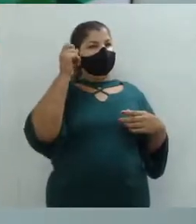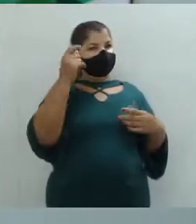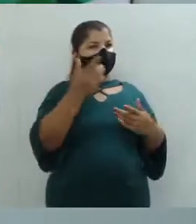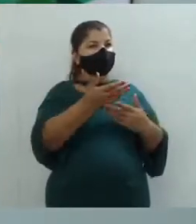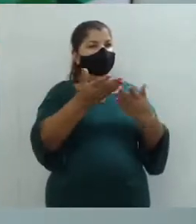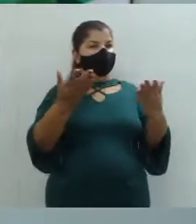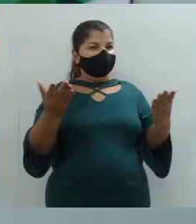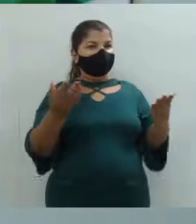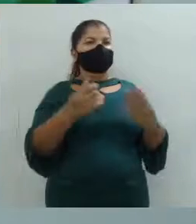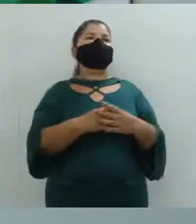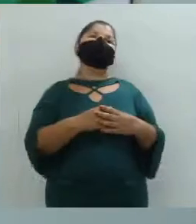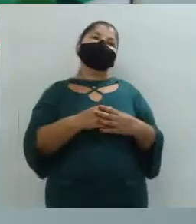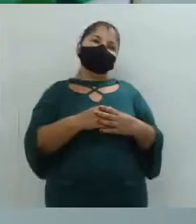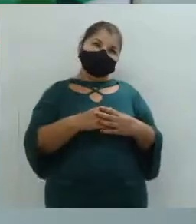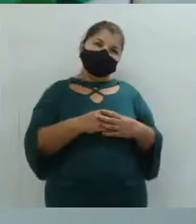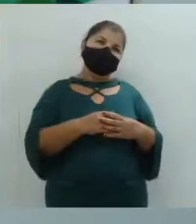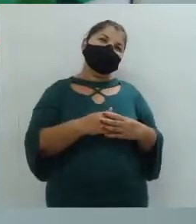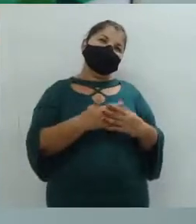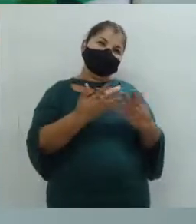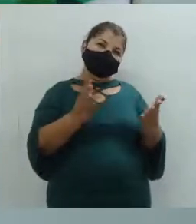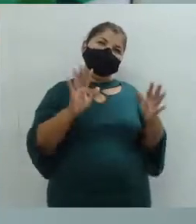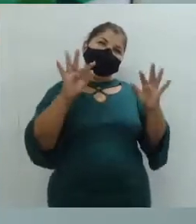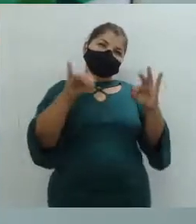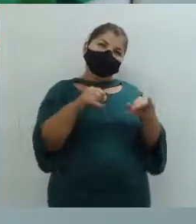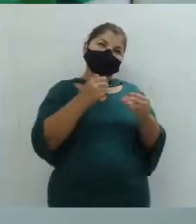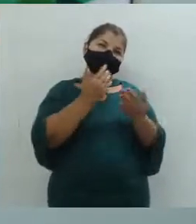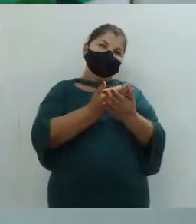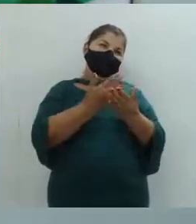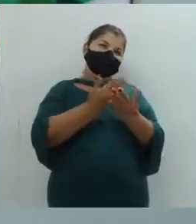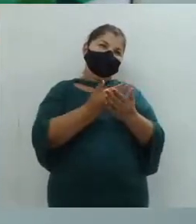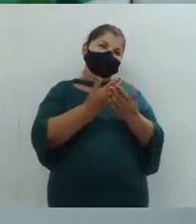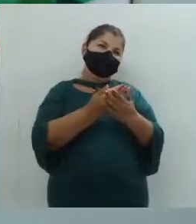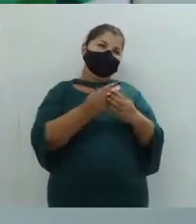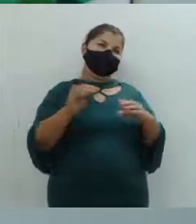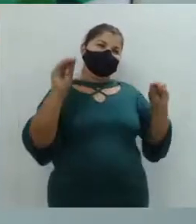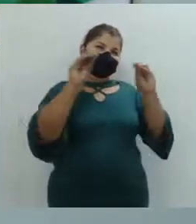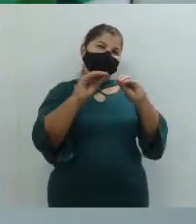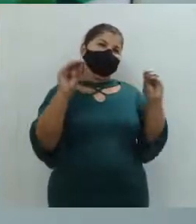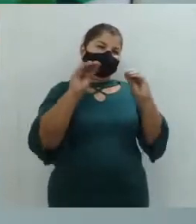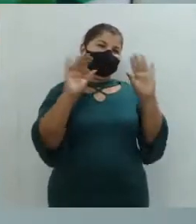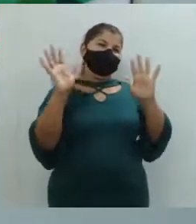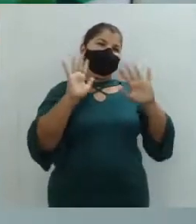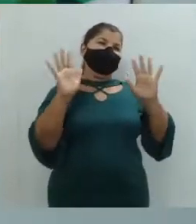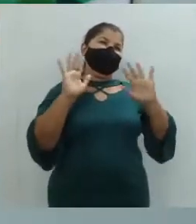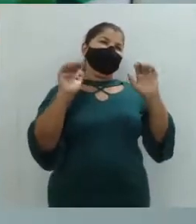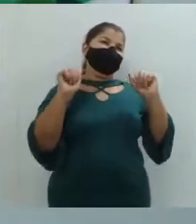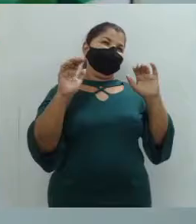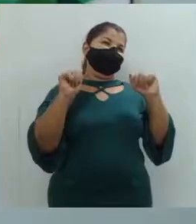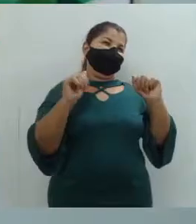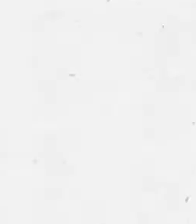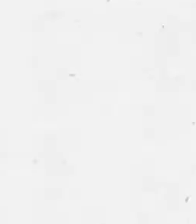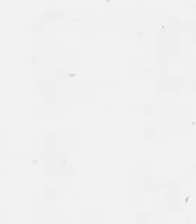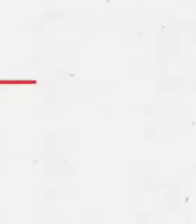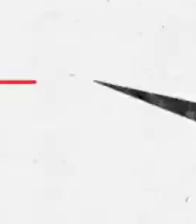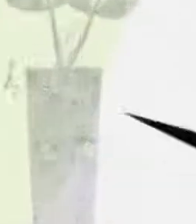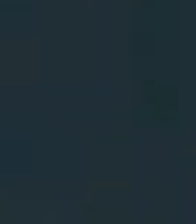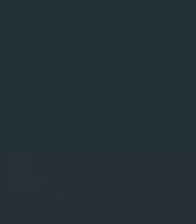bom? Bom, infelizmente acabou nossa aula. Um cheiro, até a próxima, pessoal. Tchau, tchau!